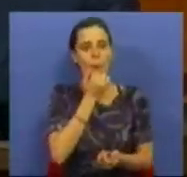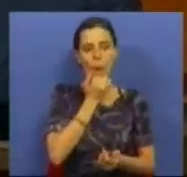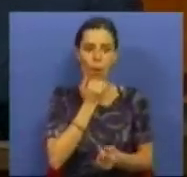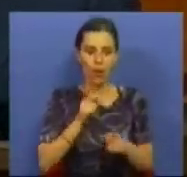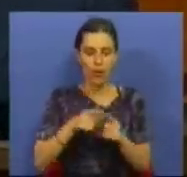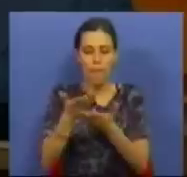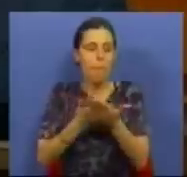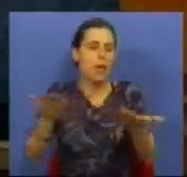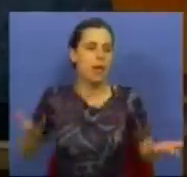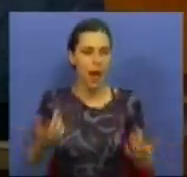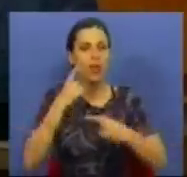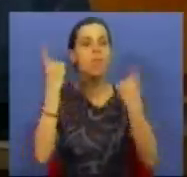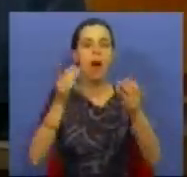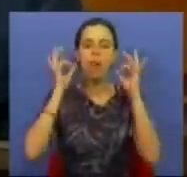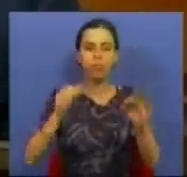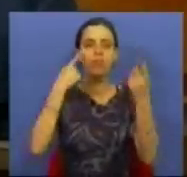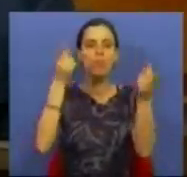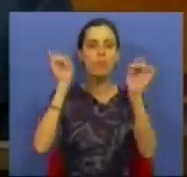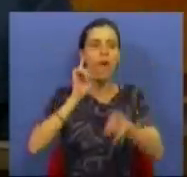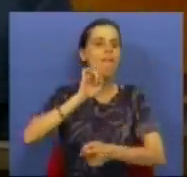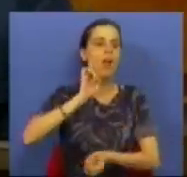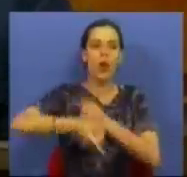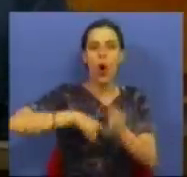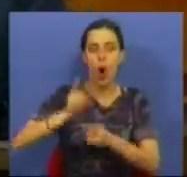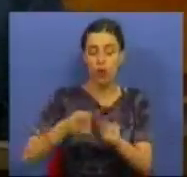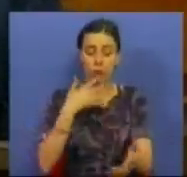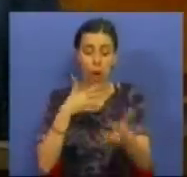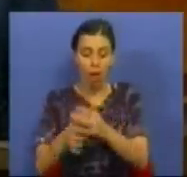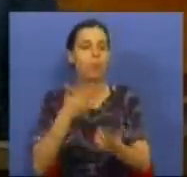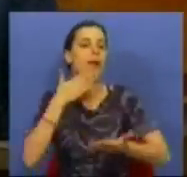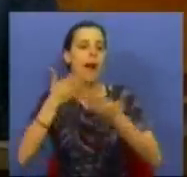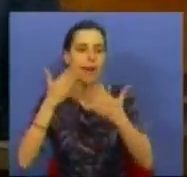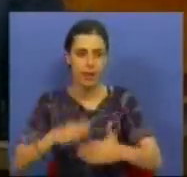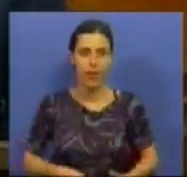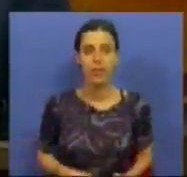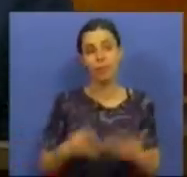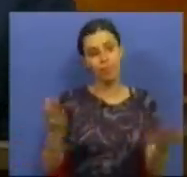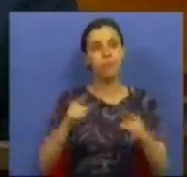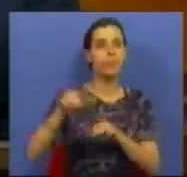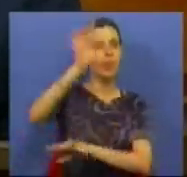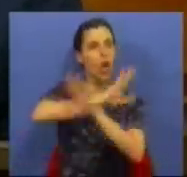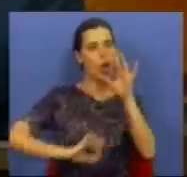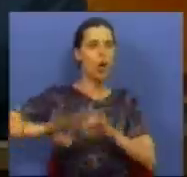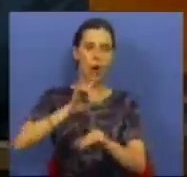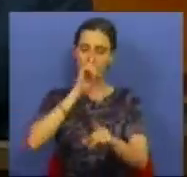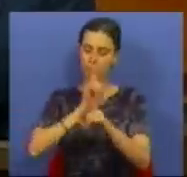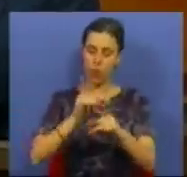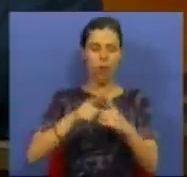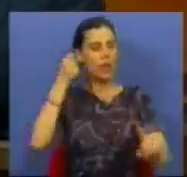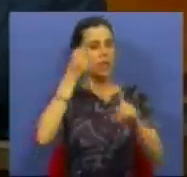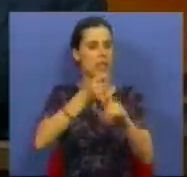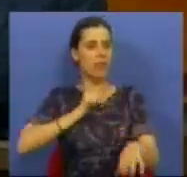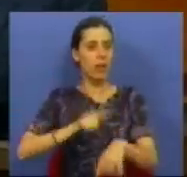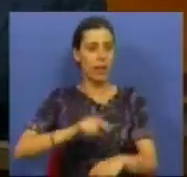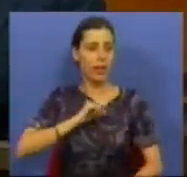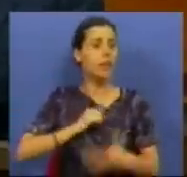dos mercados mostrou uma vez mais o que vale e os especuladores agradecem. O que uma Europa à altura dos desafios do nosso tempo